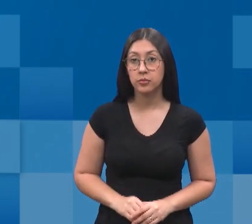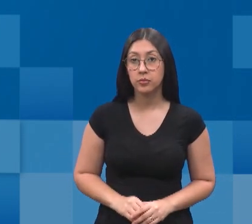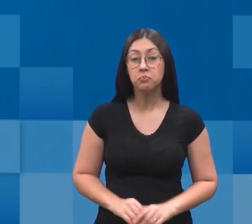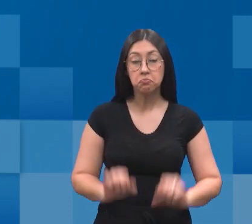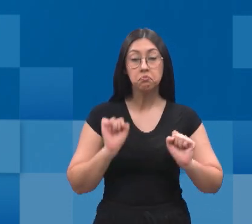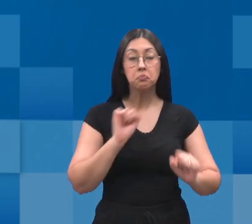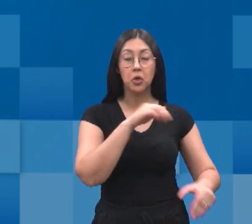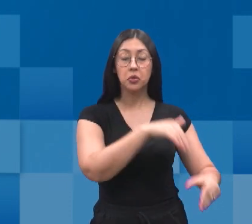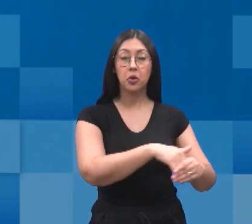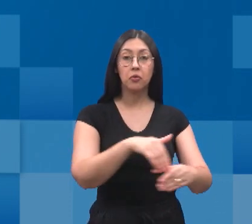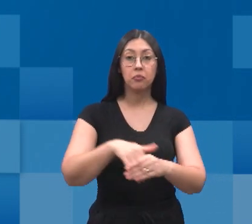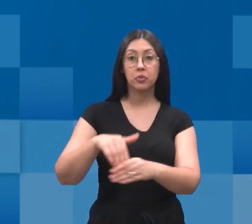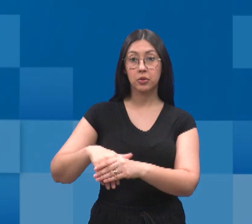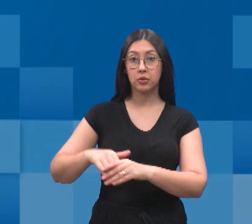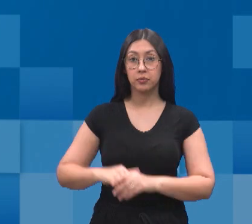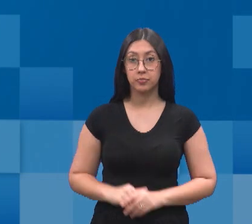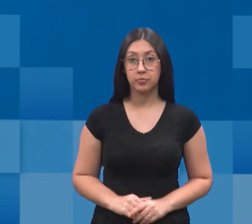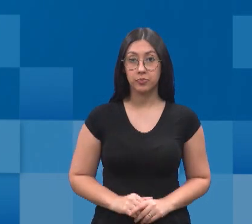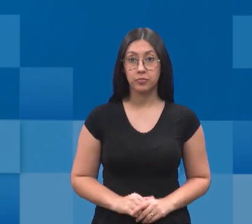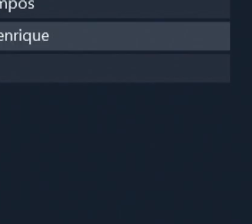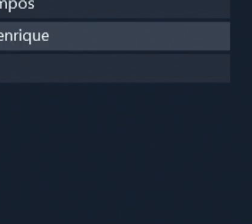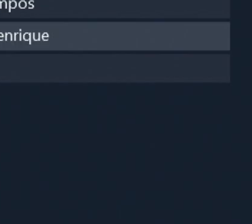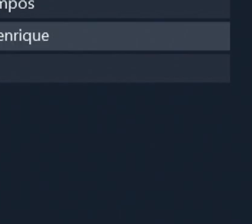Aberta a votação.